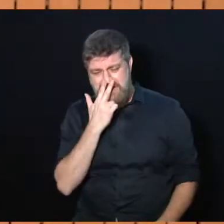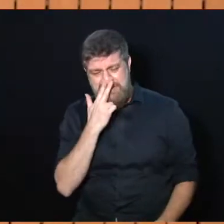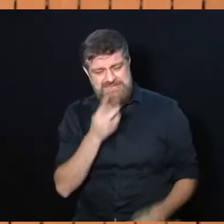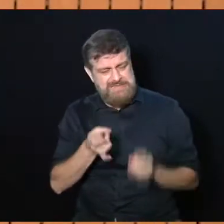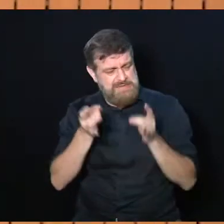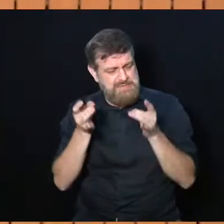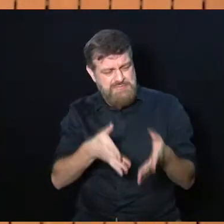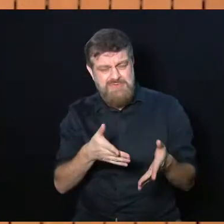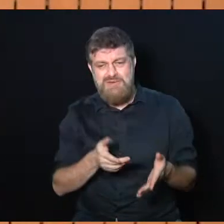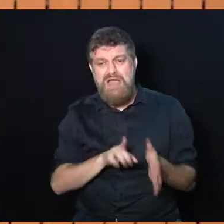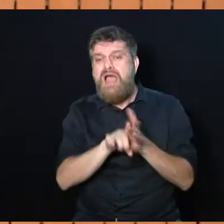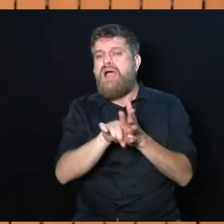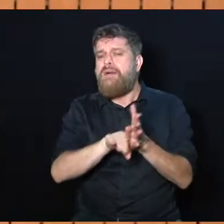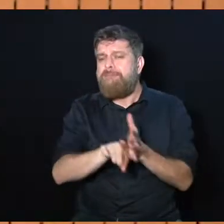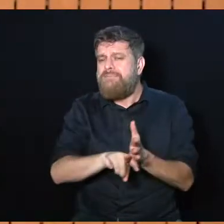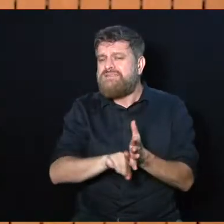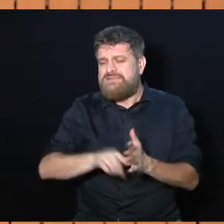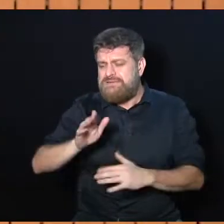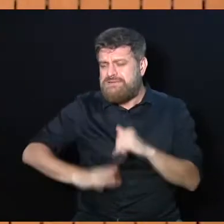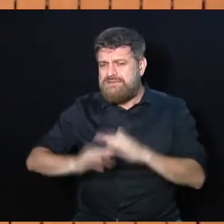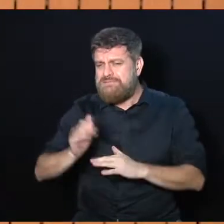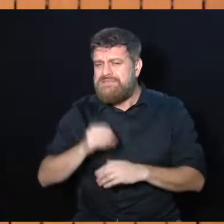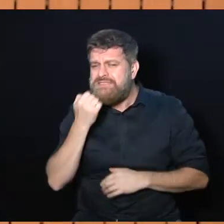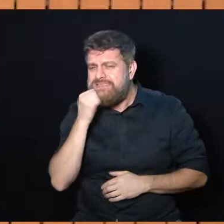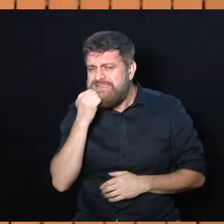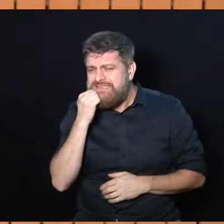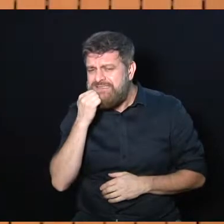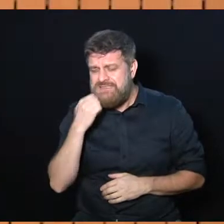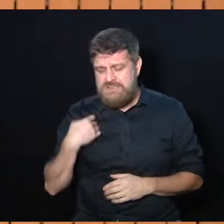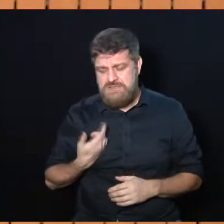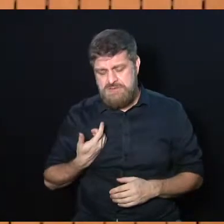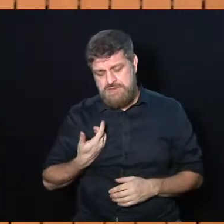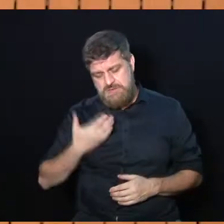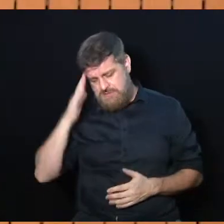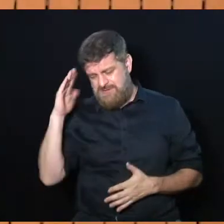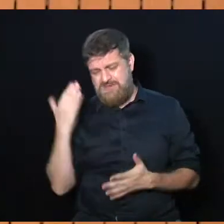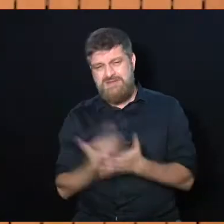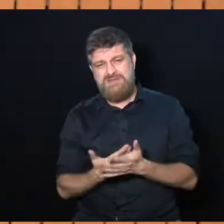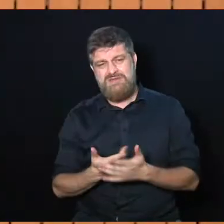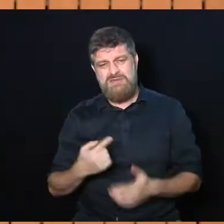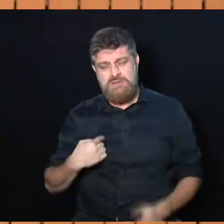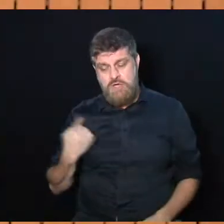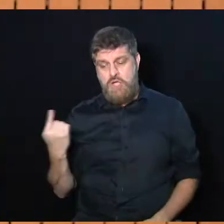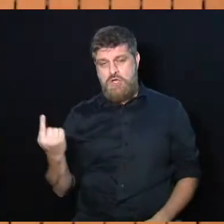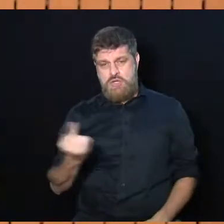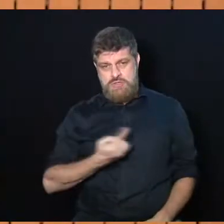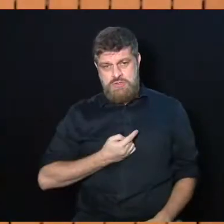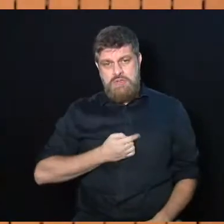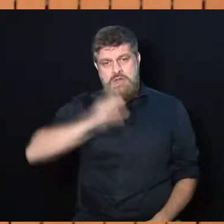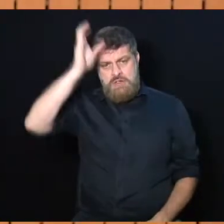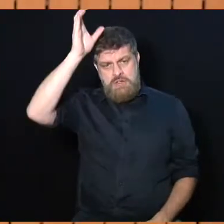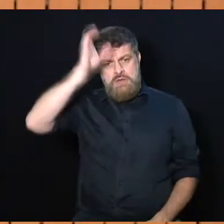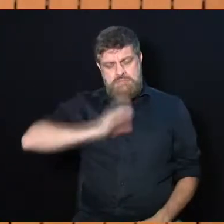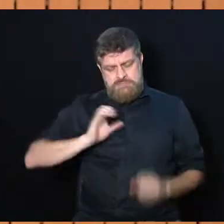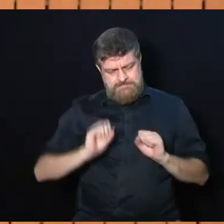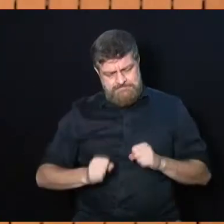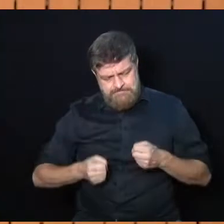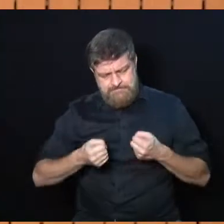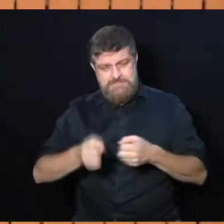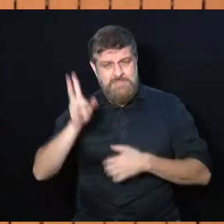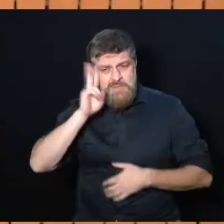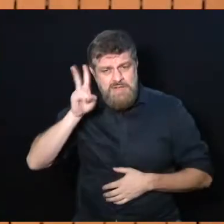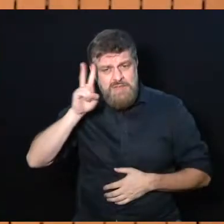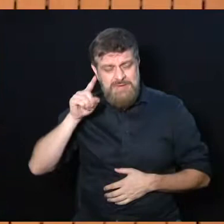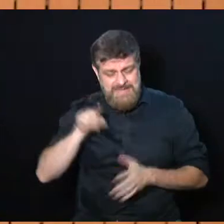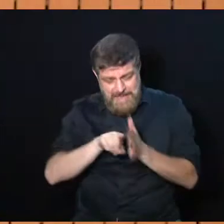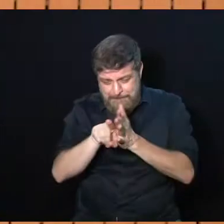relação à pesquisa que é feita. Acredito que é uma tarefa cidadã ressaltar a